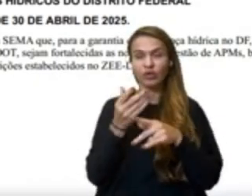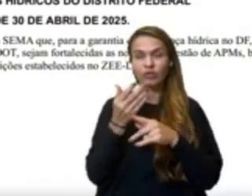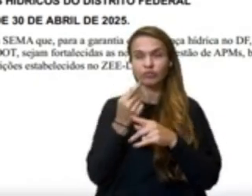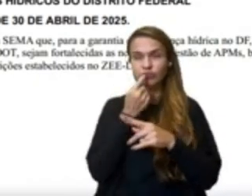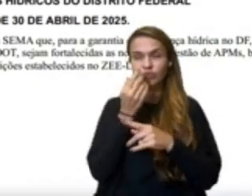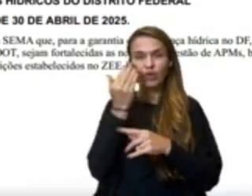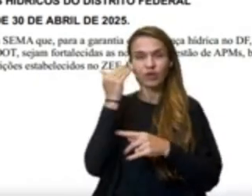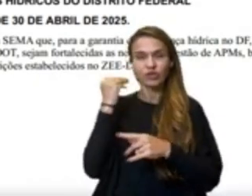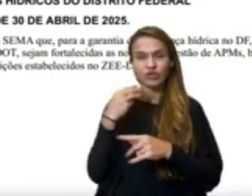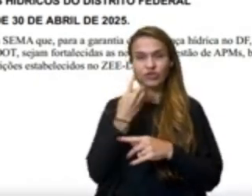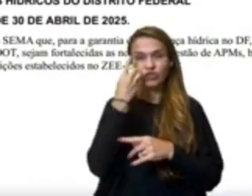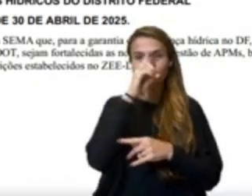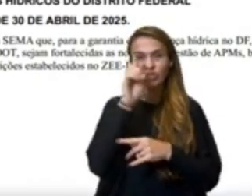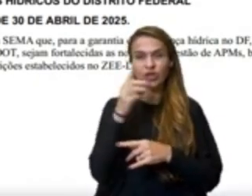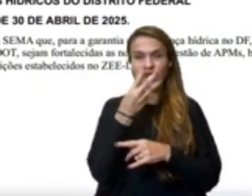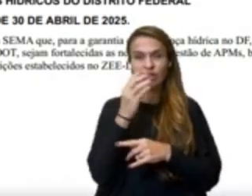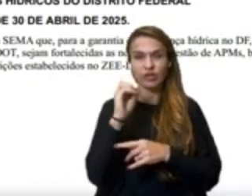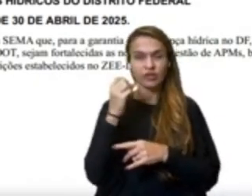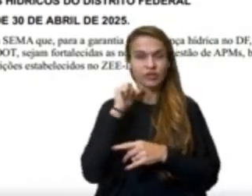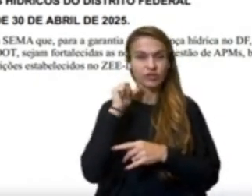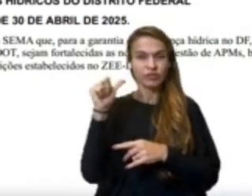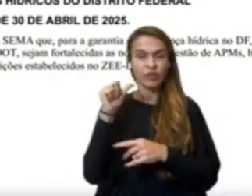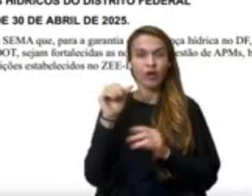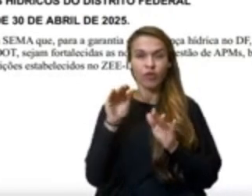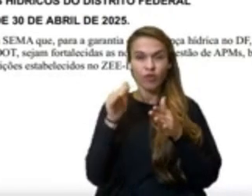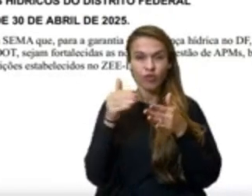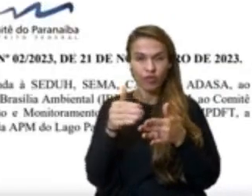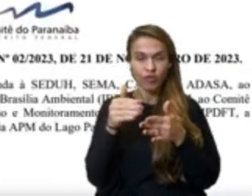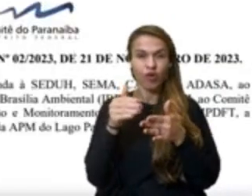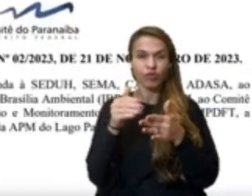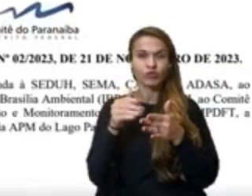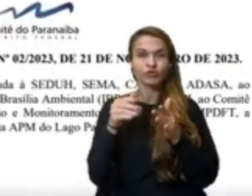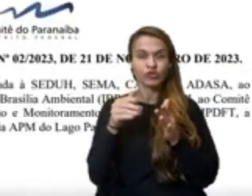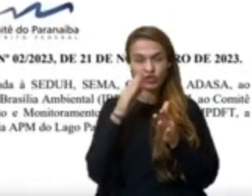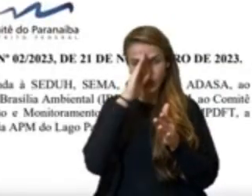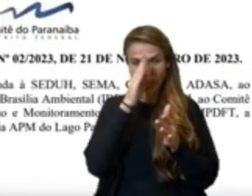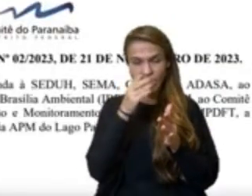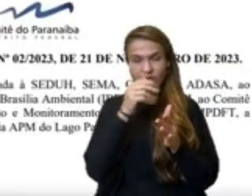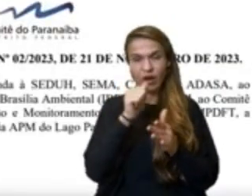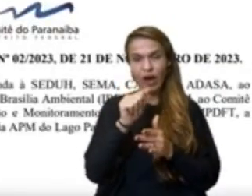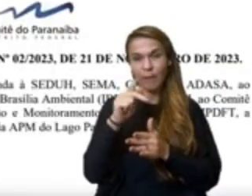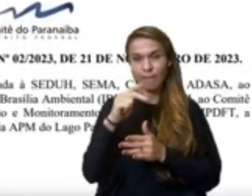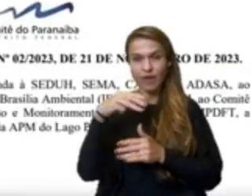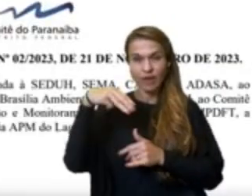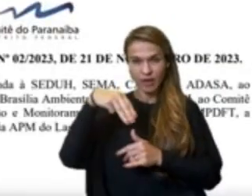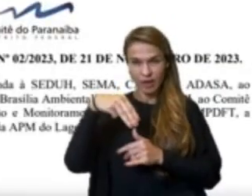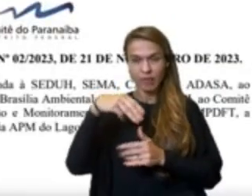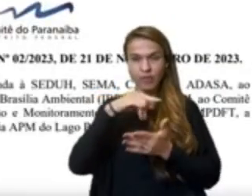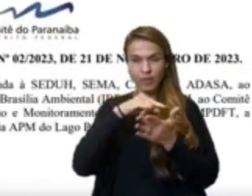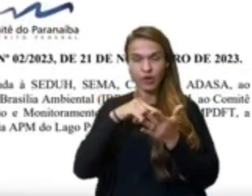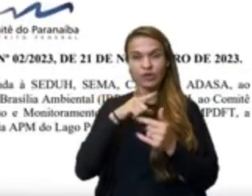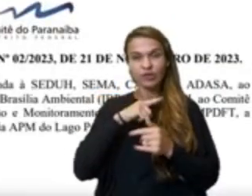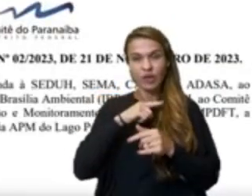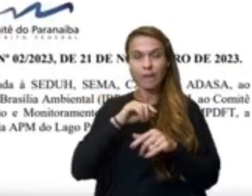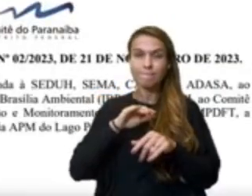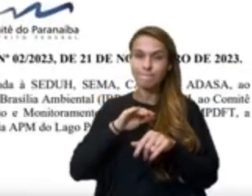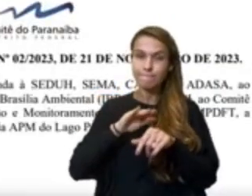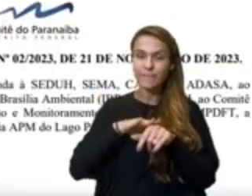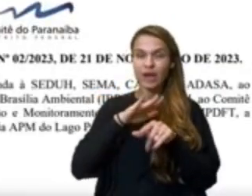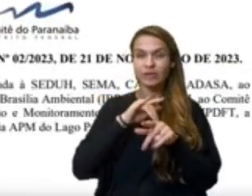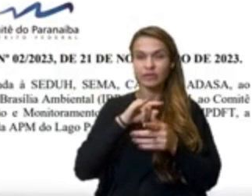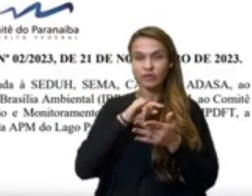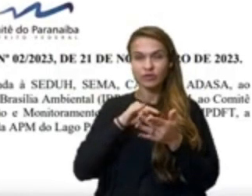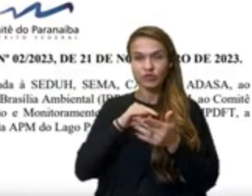moção direta com relação às APMs, né? Além disso, a gente ainda tem mais moções de